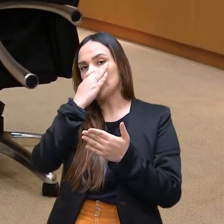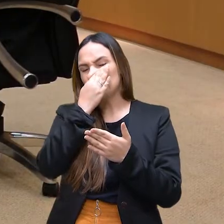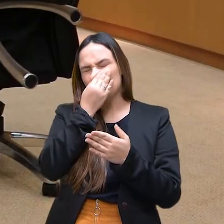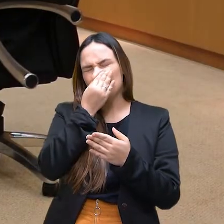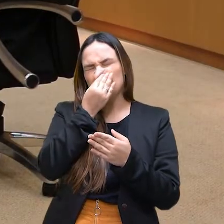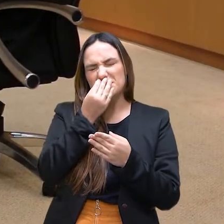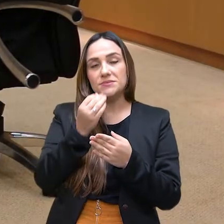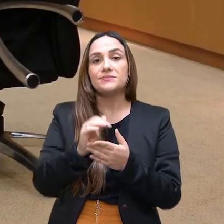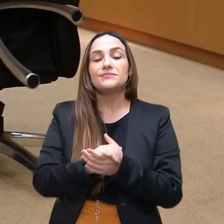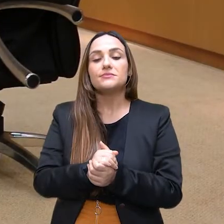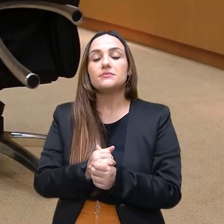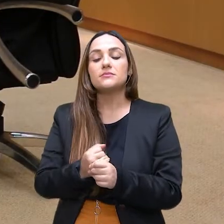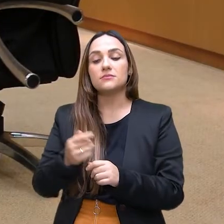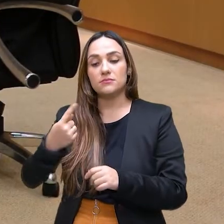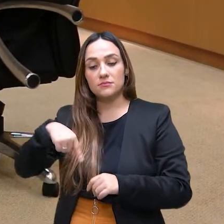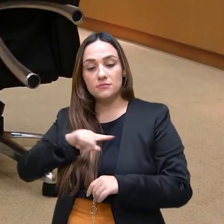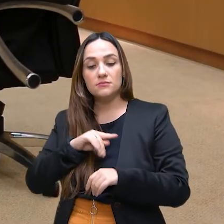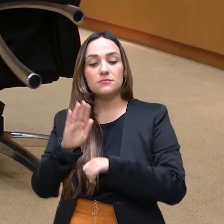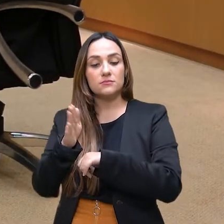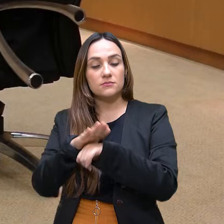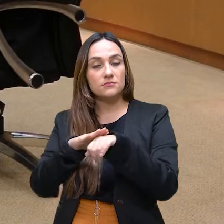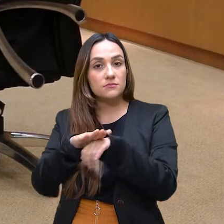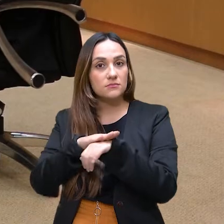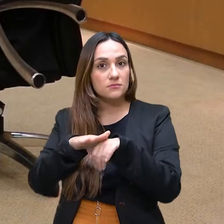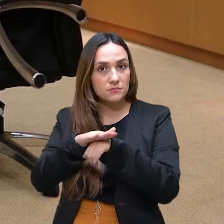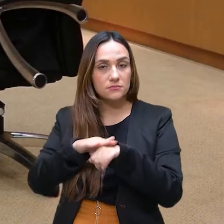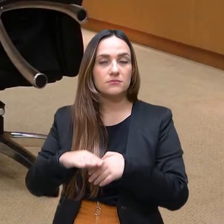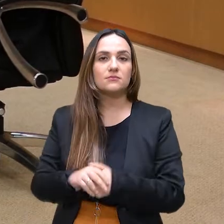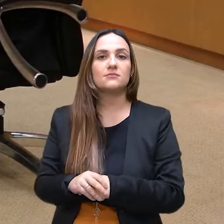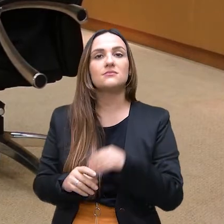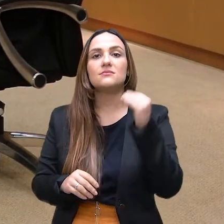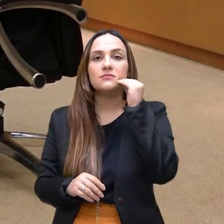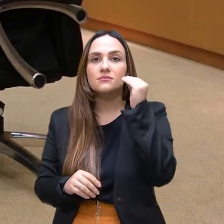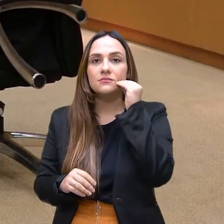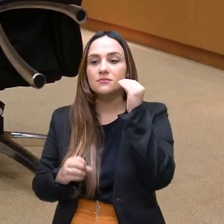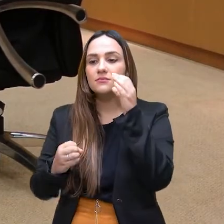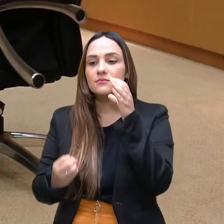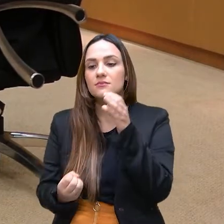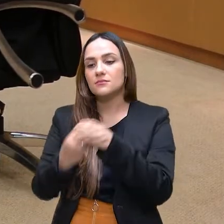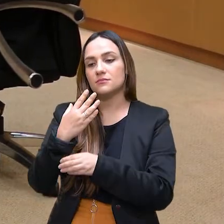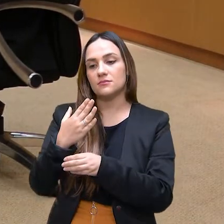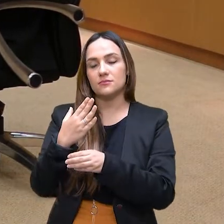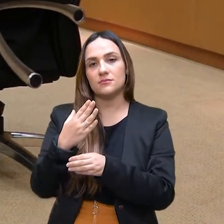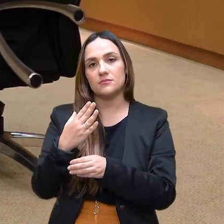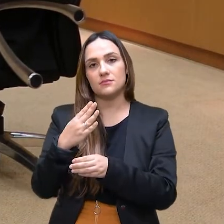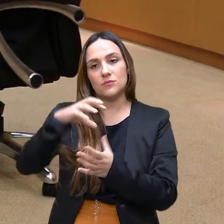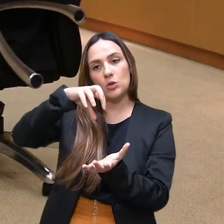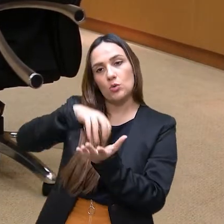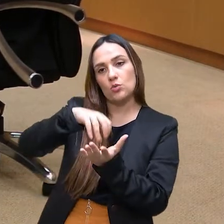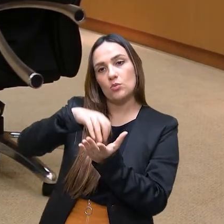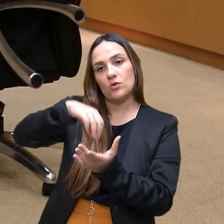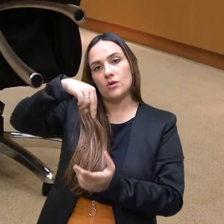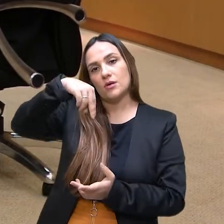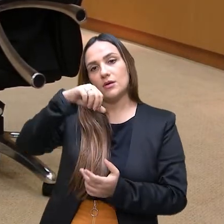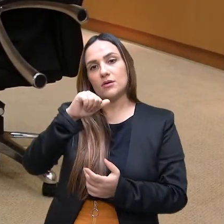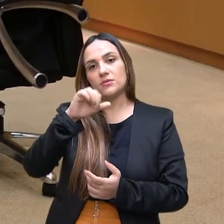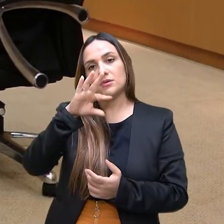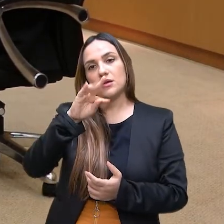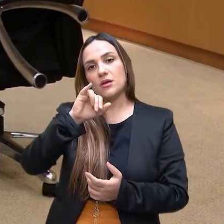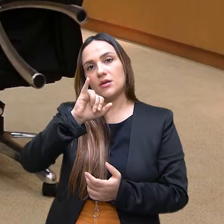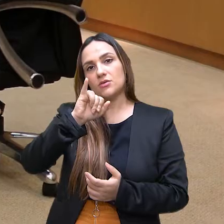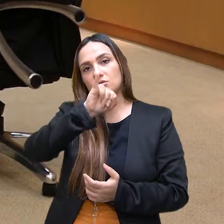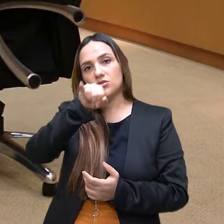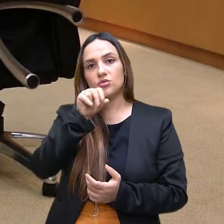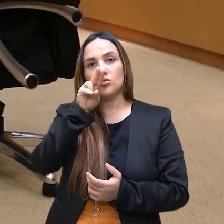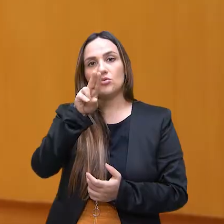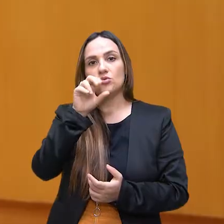estamos fazendo gestões para criar um NATJUS para a saúde suplementar, porque